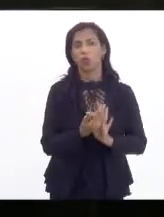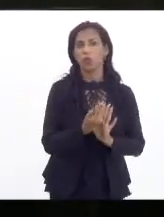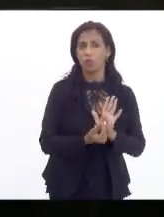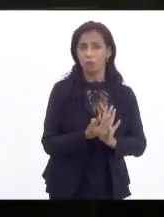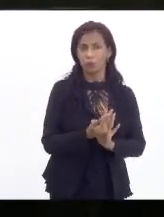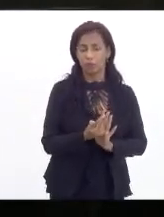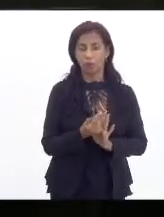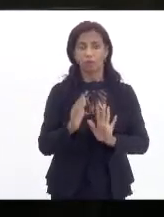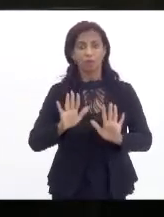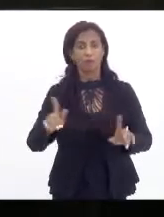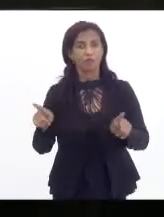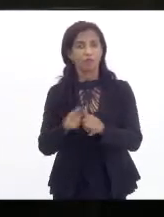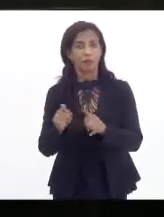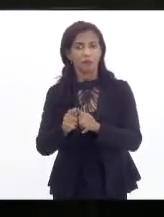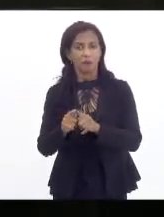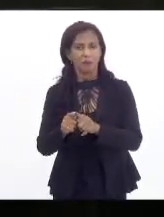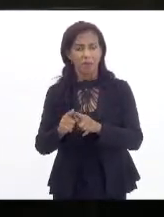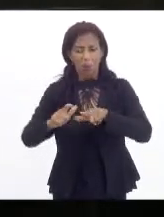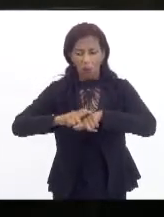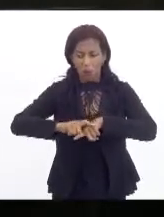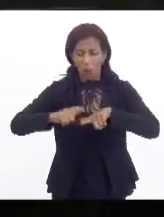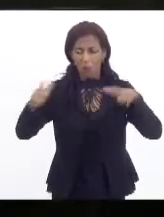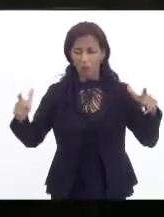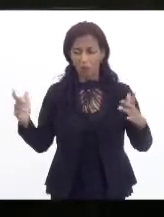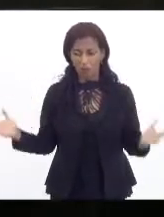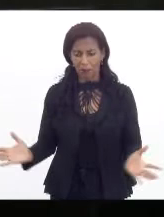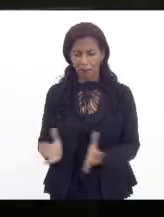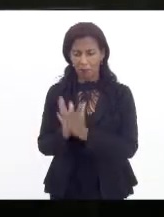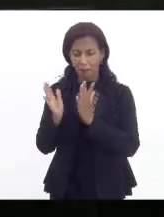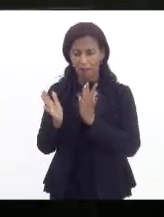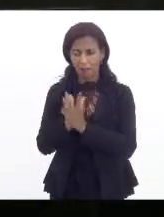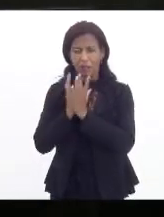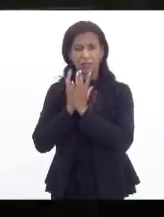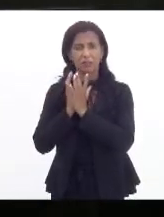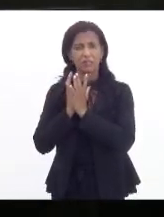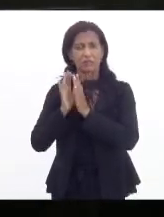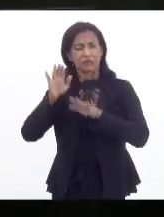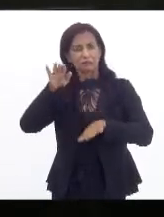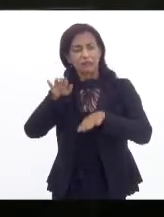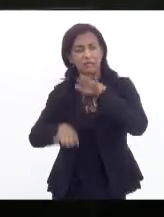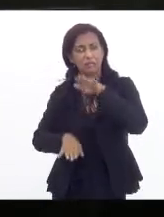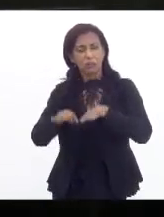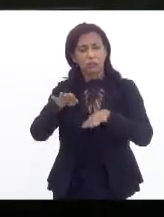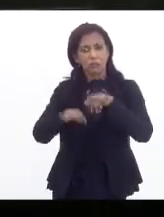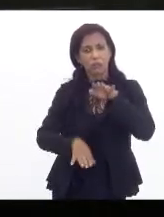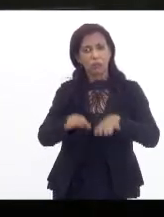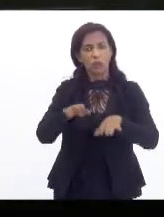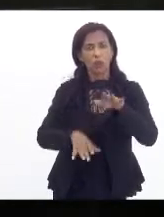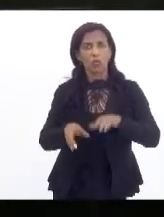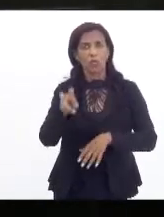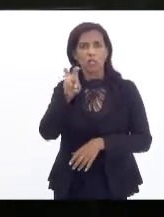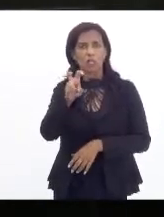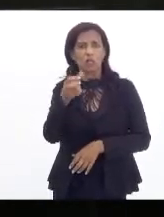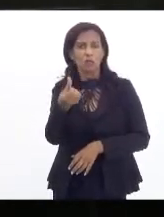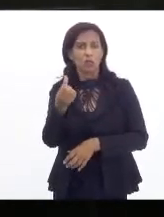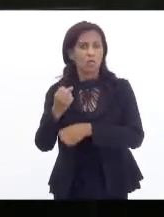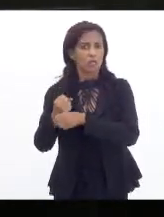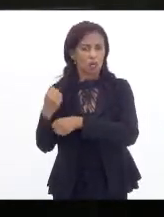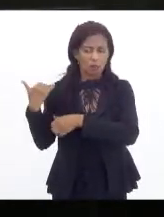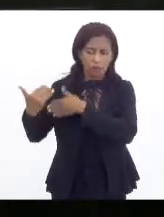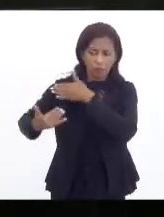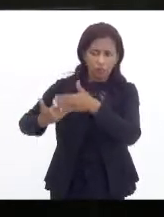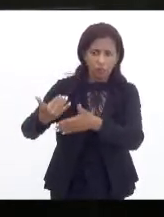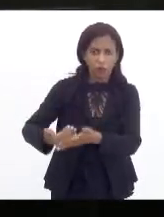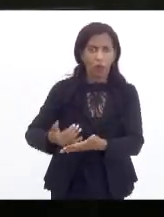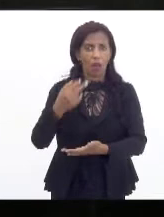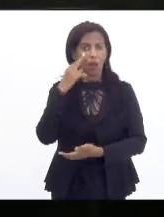Entretanto, com o aumento da pobreza e da miséria, com o aprofundamento das desigualdades, sobretudo nos últimos 5, 6 anos, a